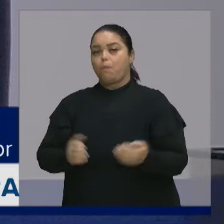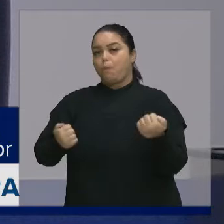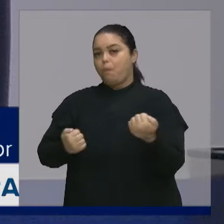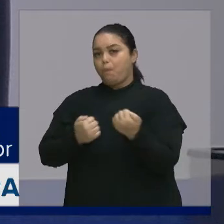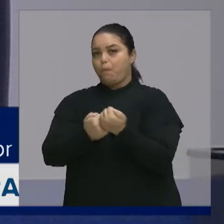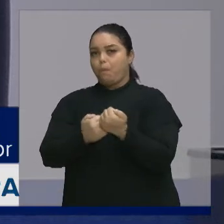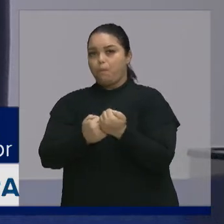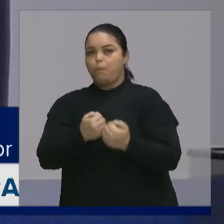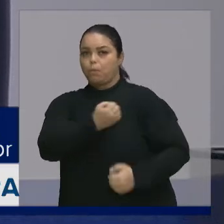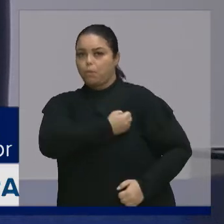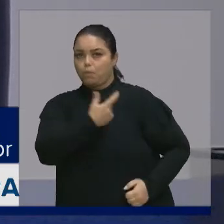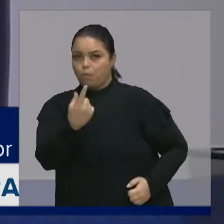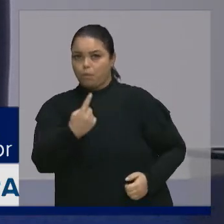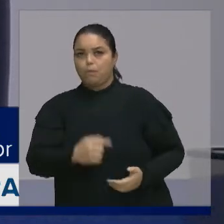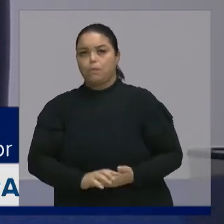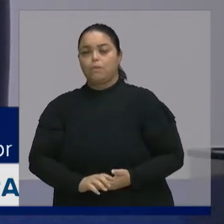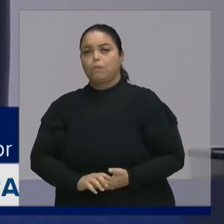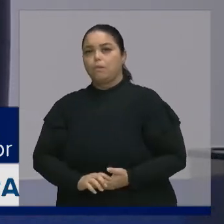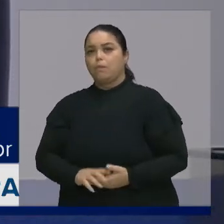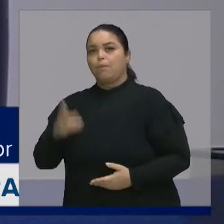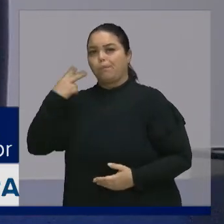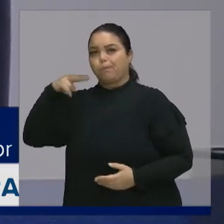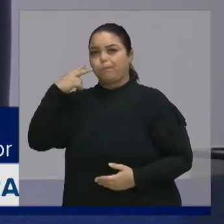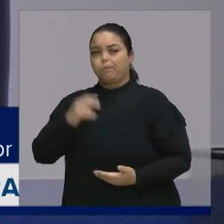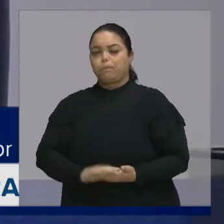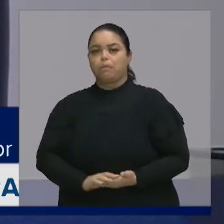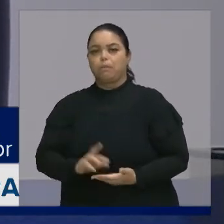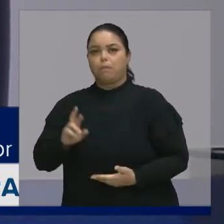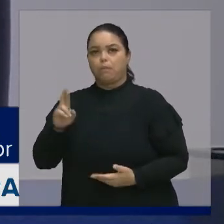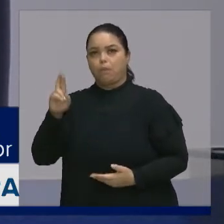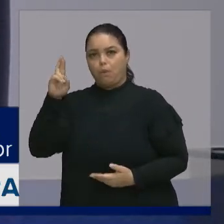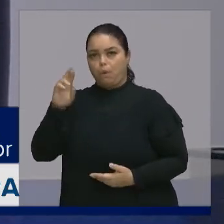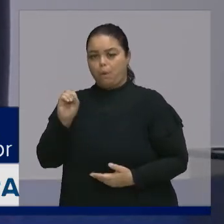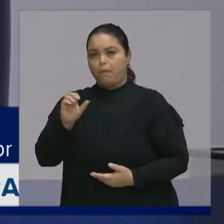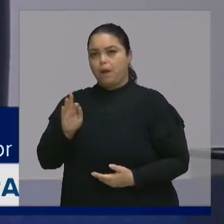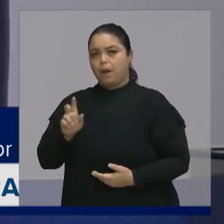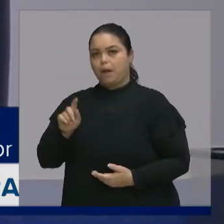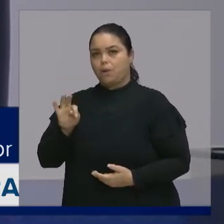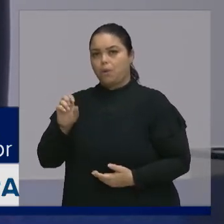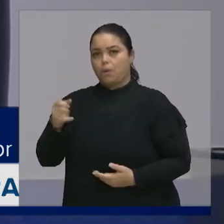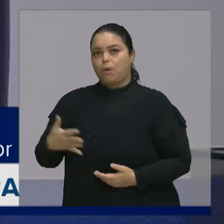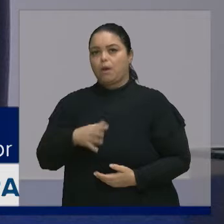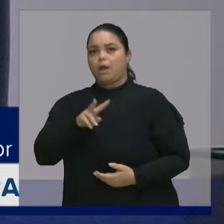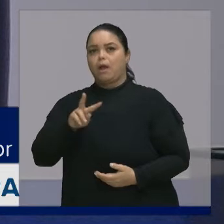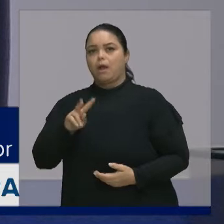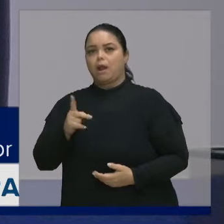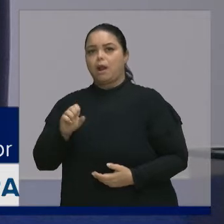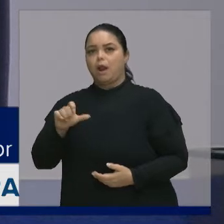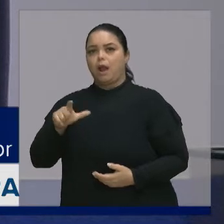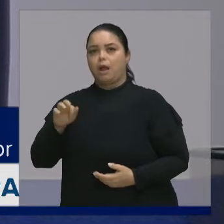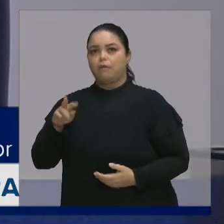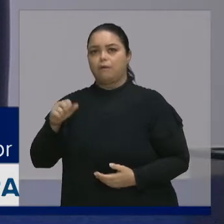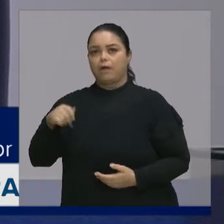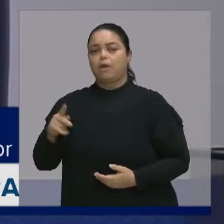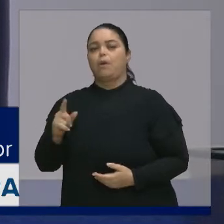Substitutivo número 1, de autoria do vereador Roberto do Eleven, ao processo número